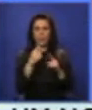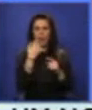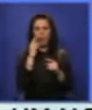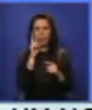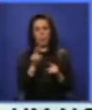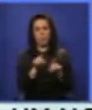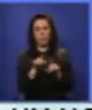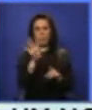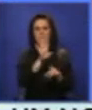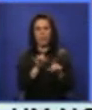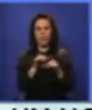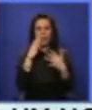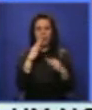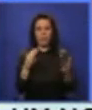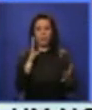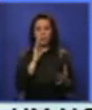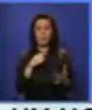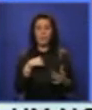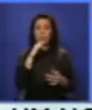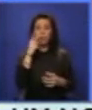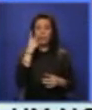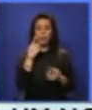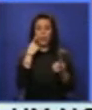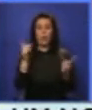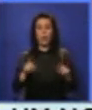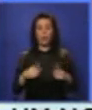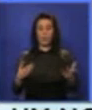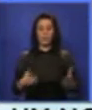aspecto realmente muito, muito natural. Eu não sei se nós conseguimos ver outra vez